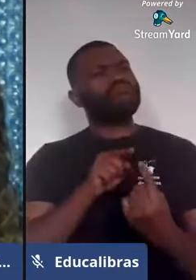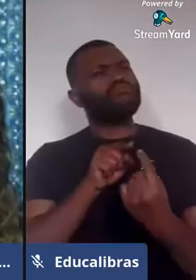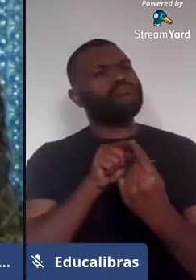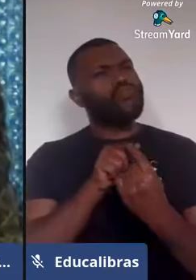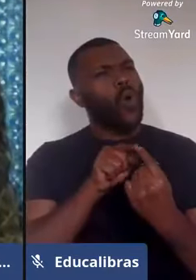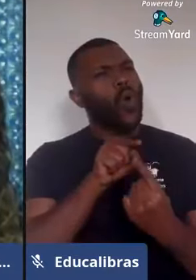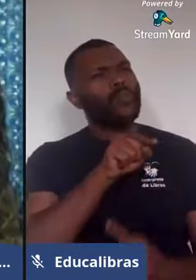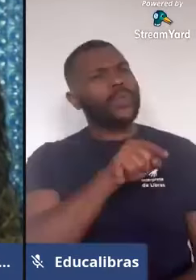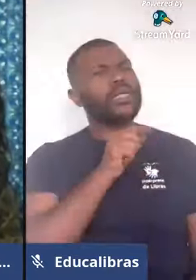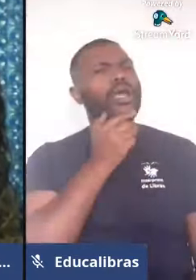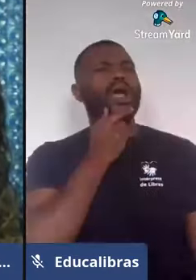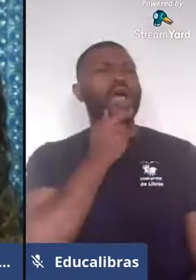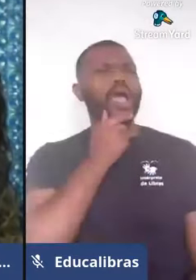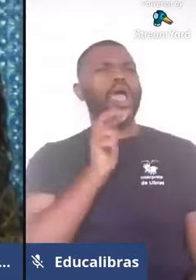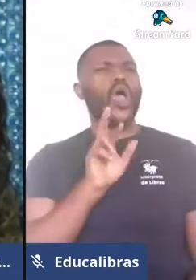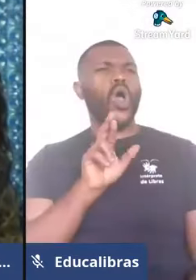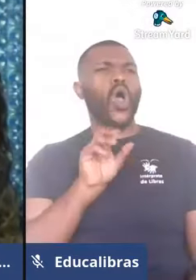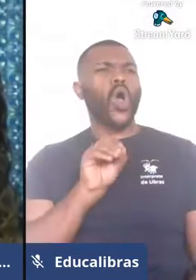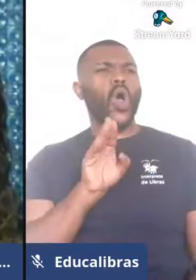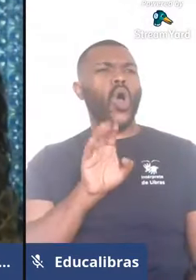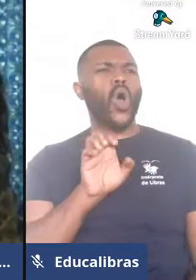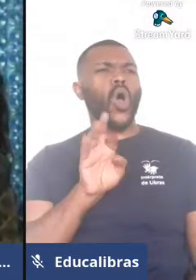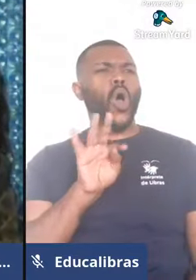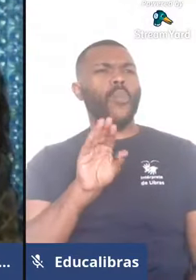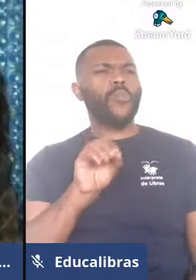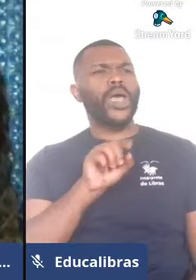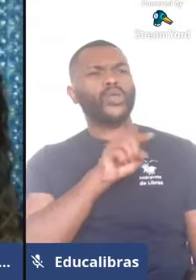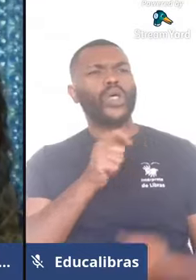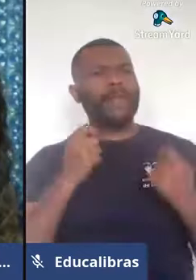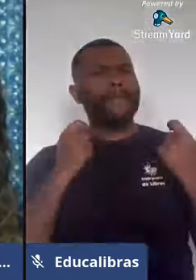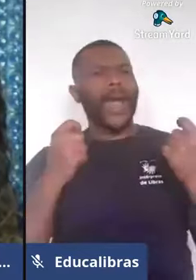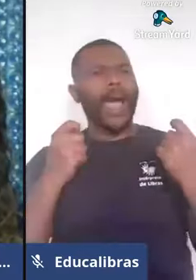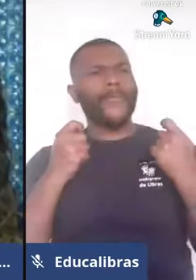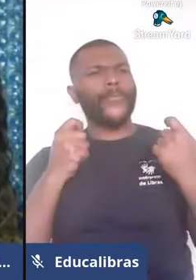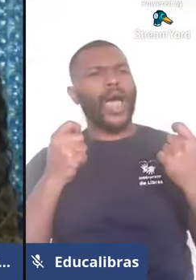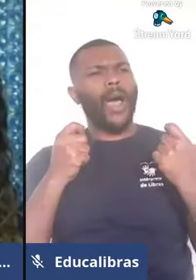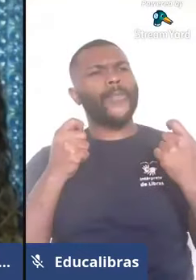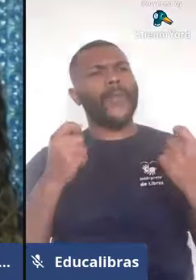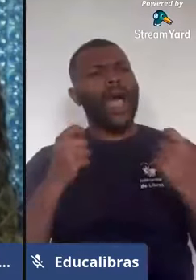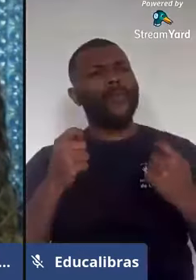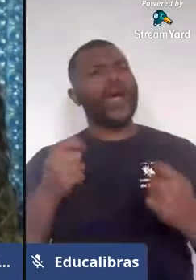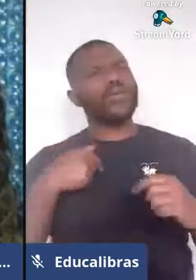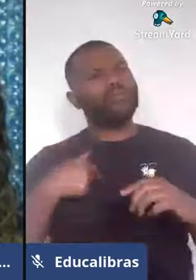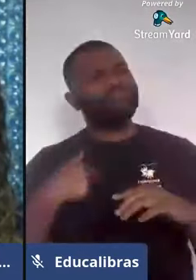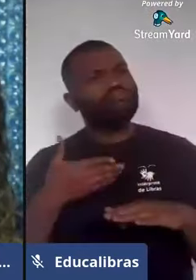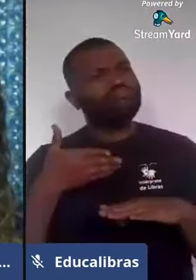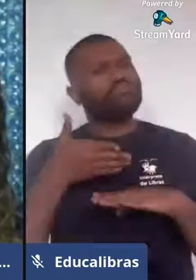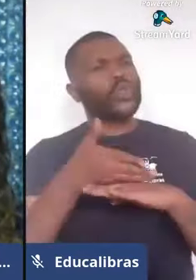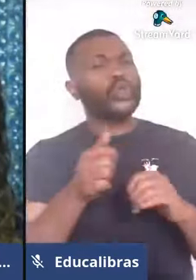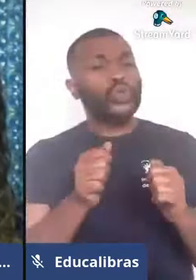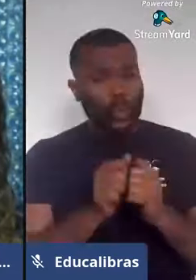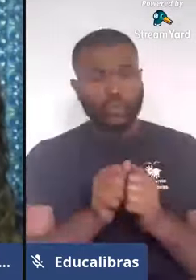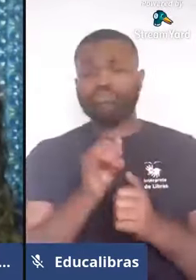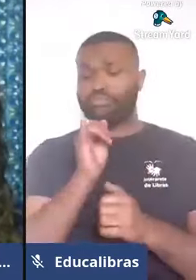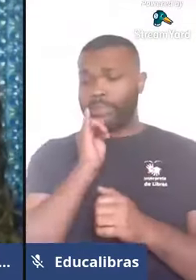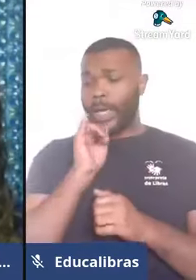ele tem, né, essa coisa da militância, e aí eu comecei a me envolver bastante com ele. Quando terminou a